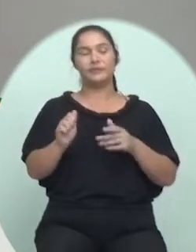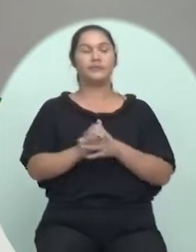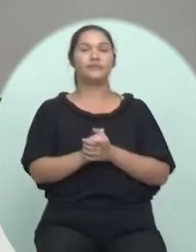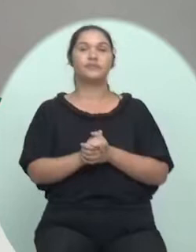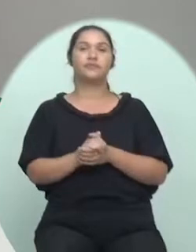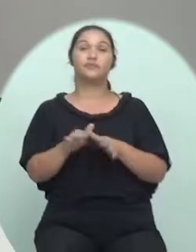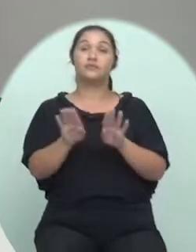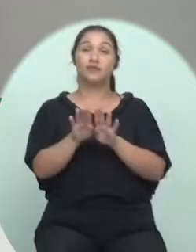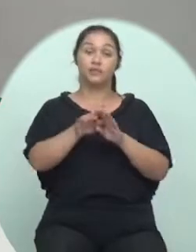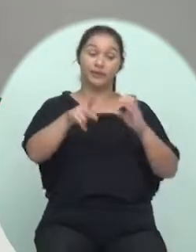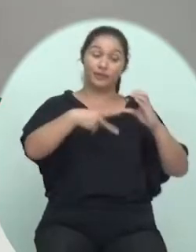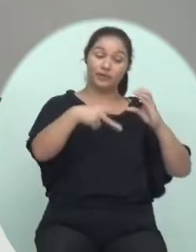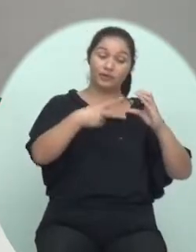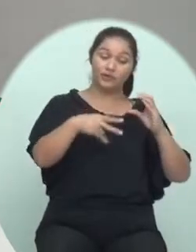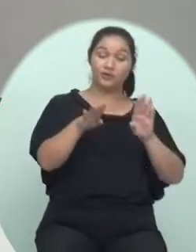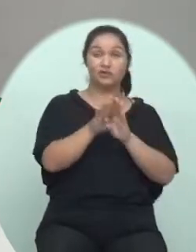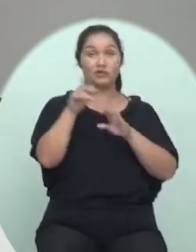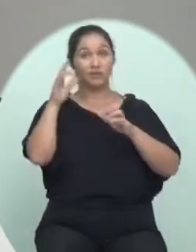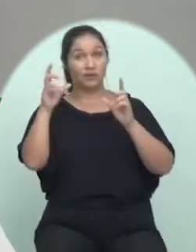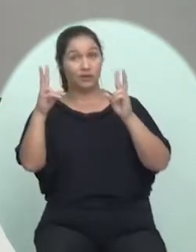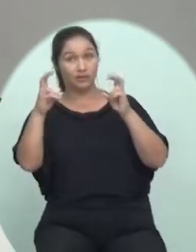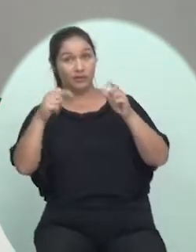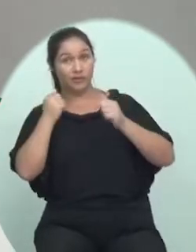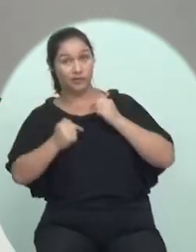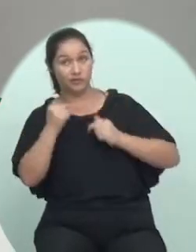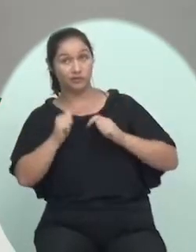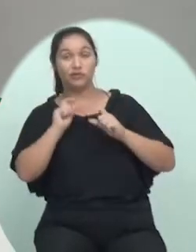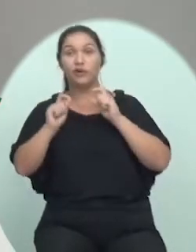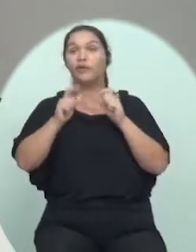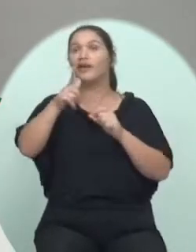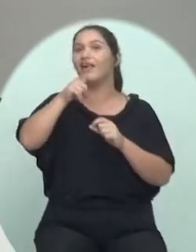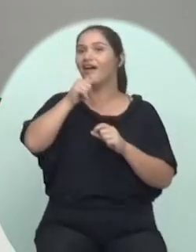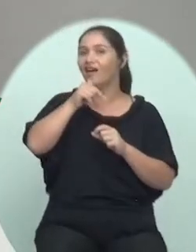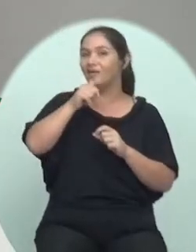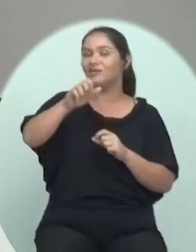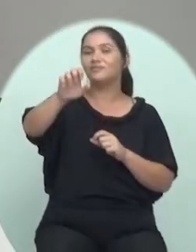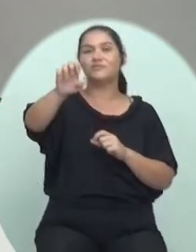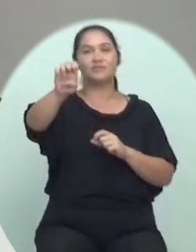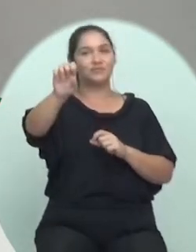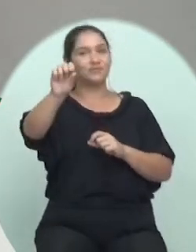tem trabalhado muito fortemente é a questão da água e do esgoto.